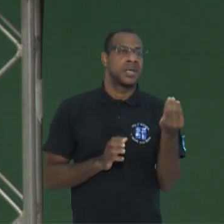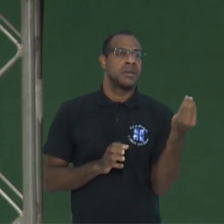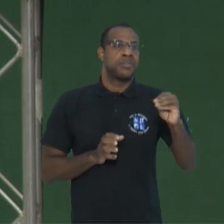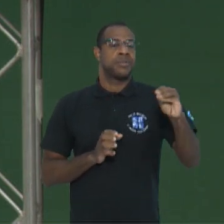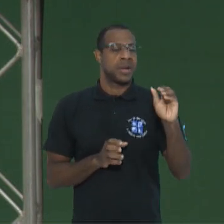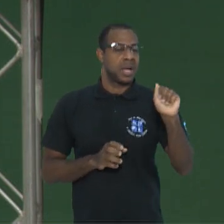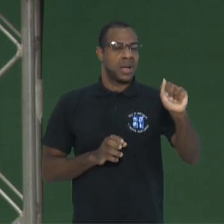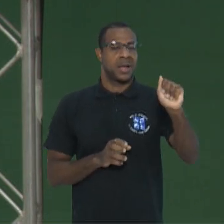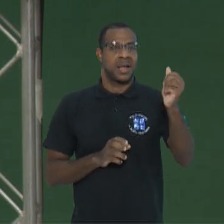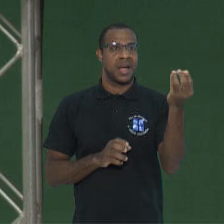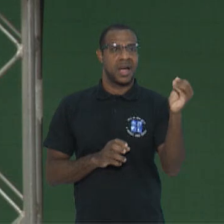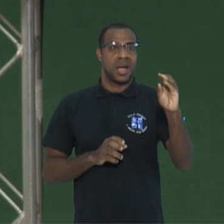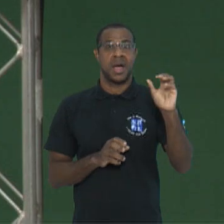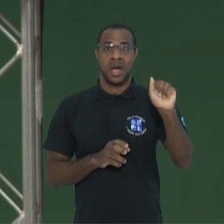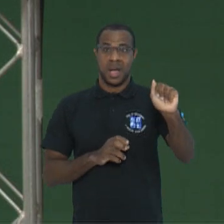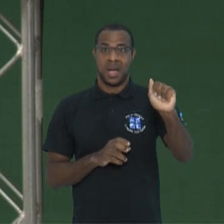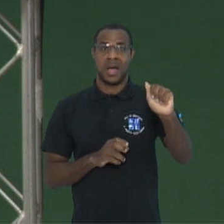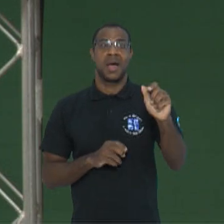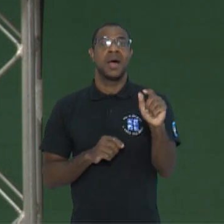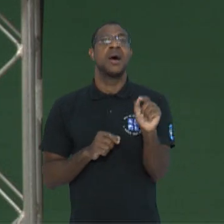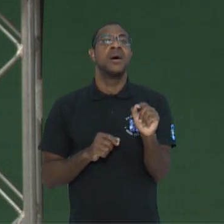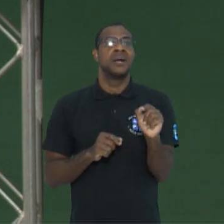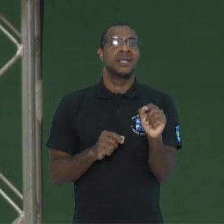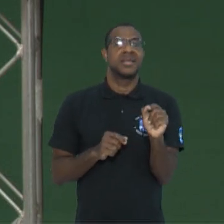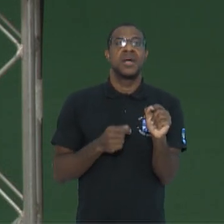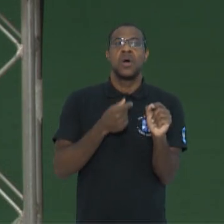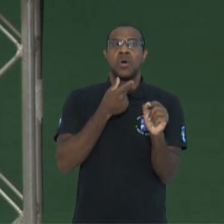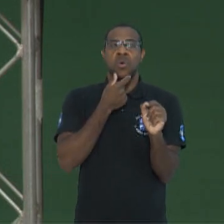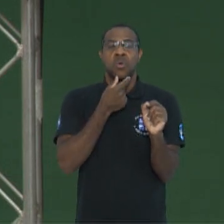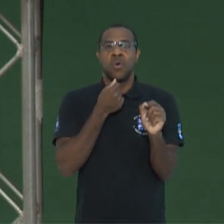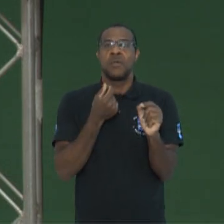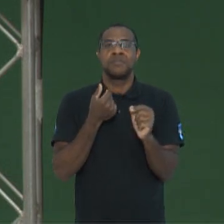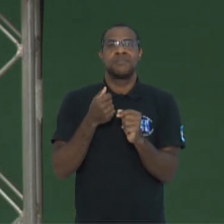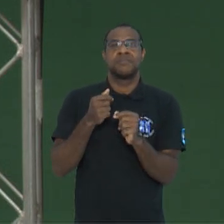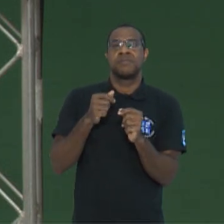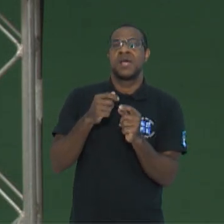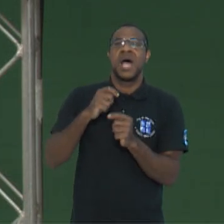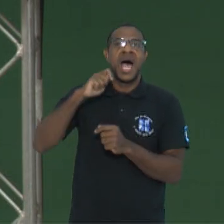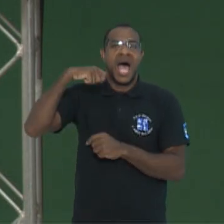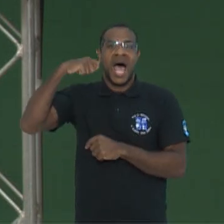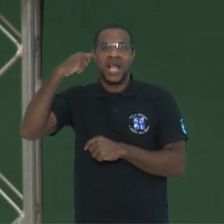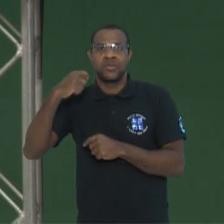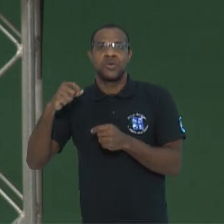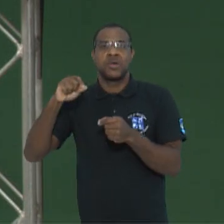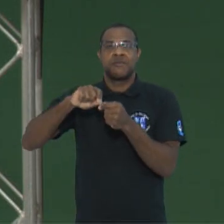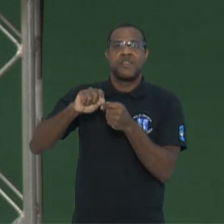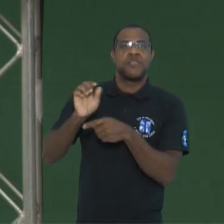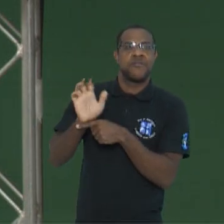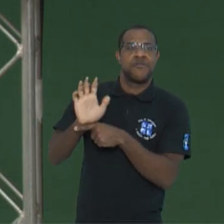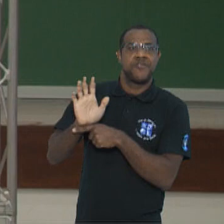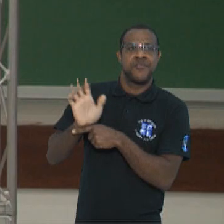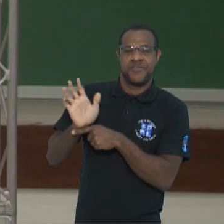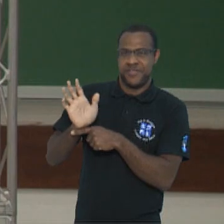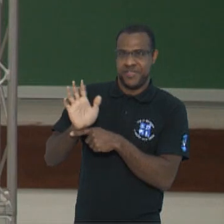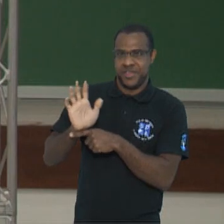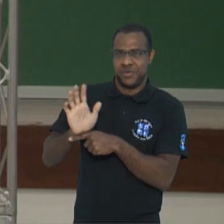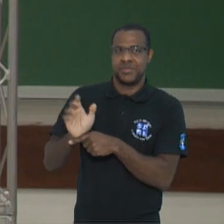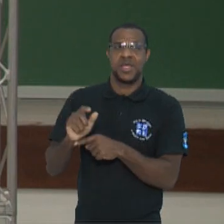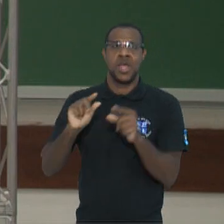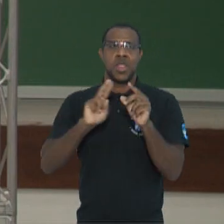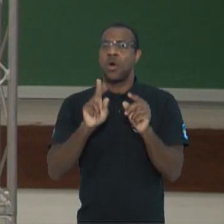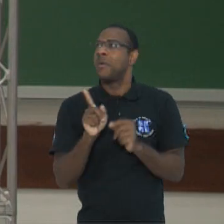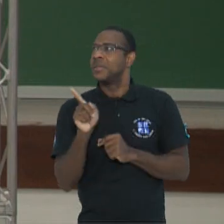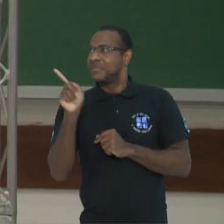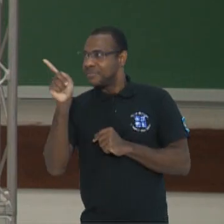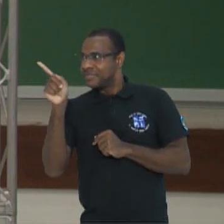questão, né, vindo de Hamlet, quando o Hamlet indaga com o crânio na mão, to be or not